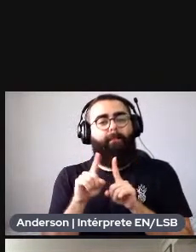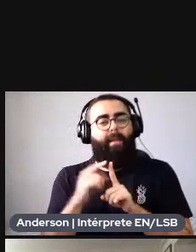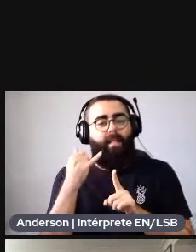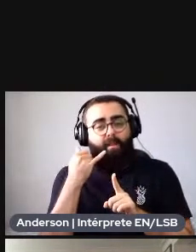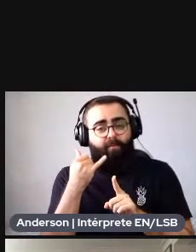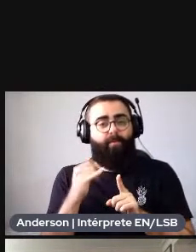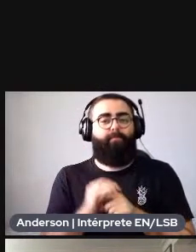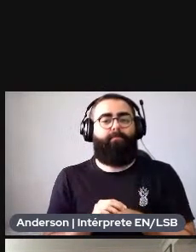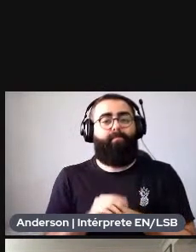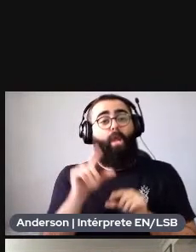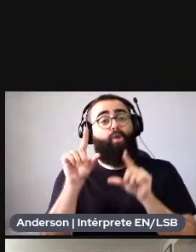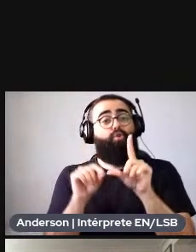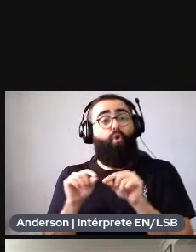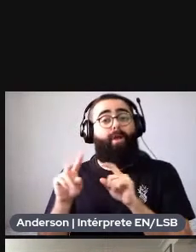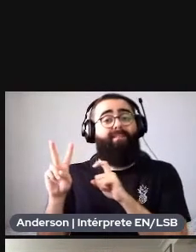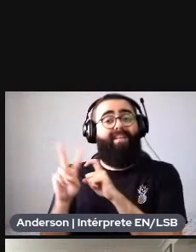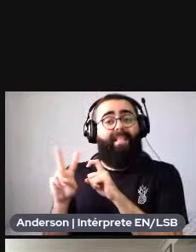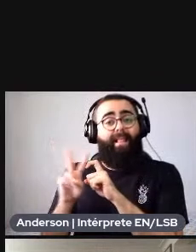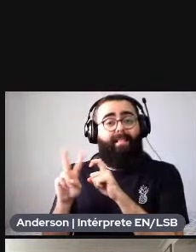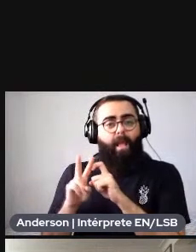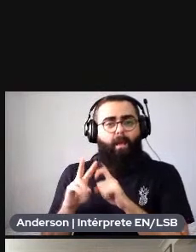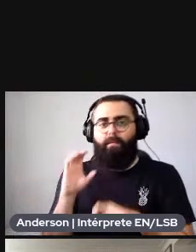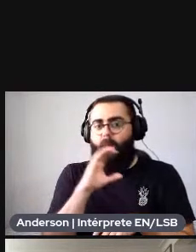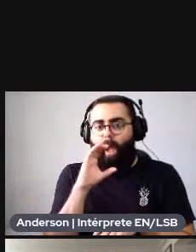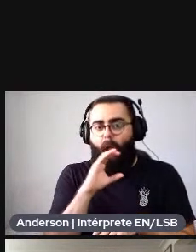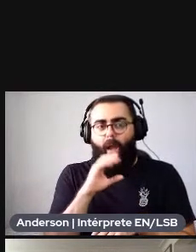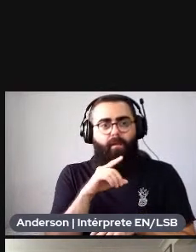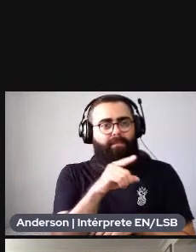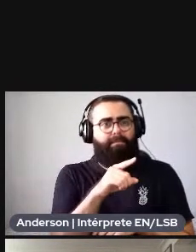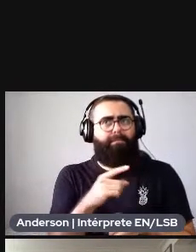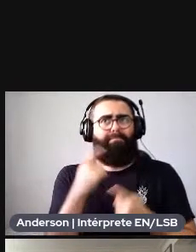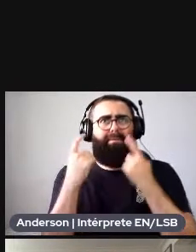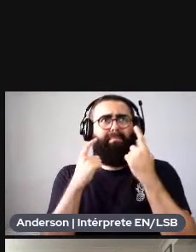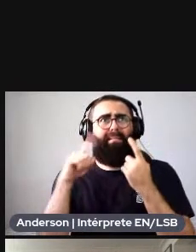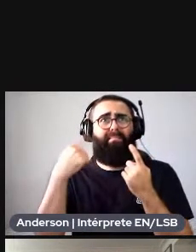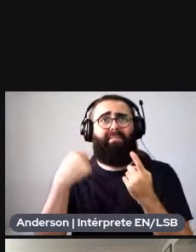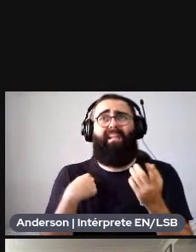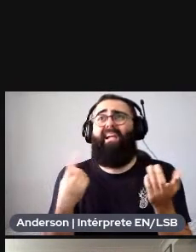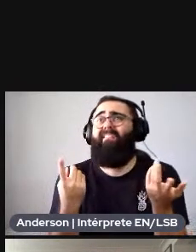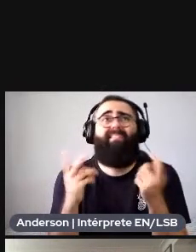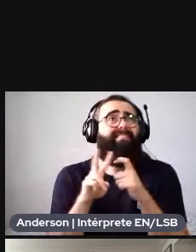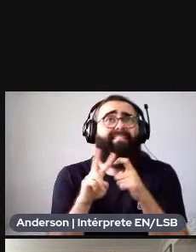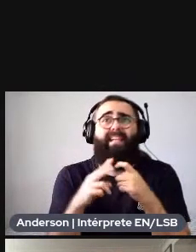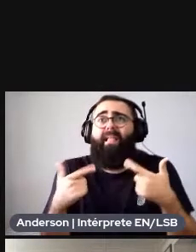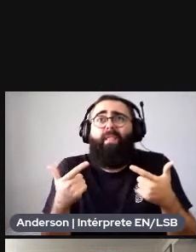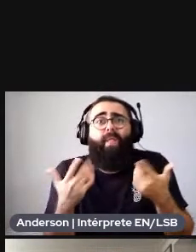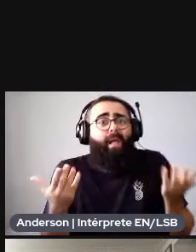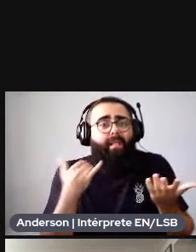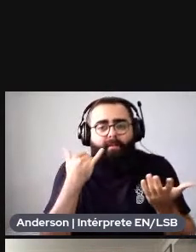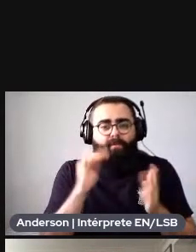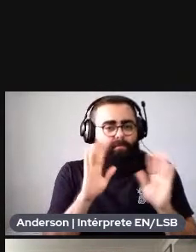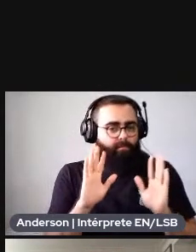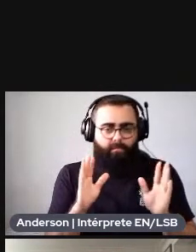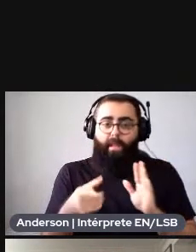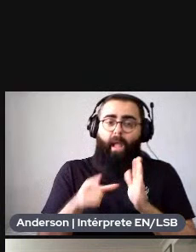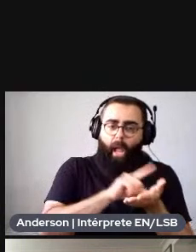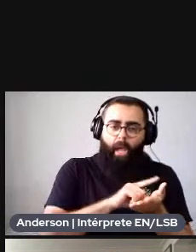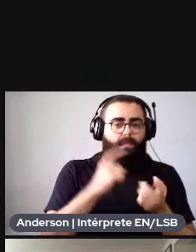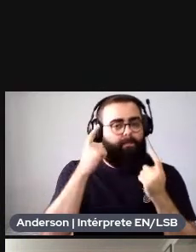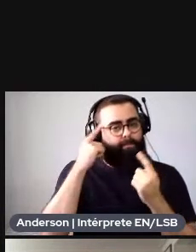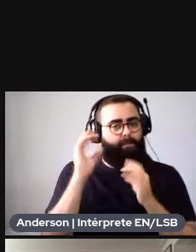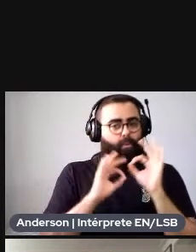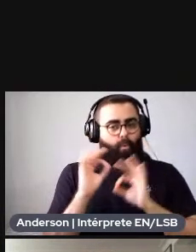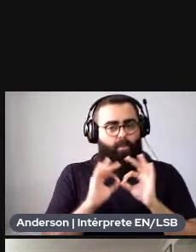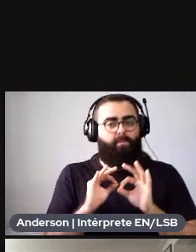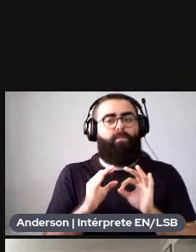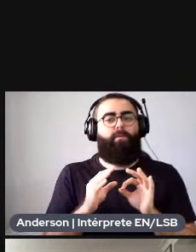uma emergência. Aconselhe-se com o médico veterinário se não quiser que o seu animal de companhia procrie. Mantenha as